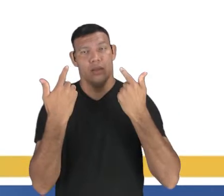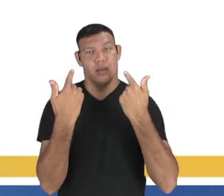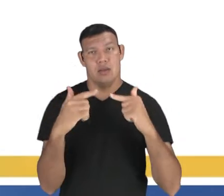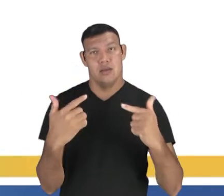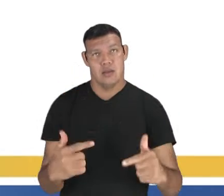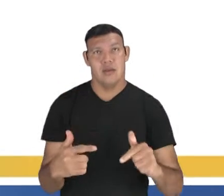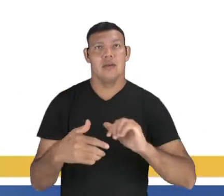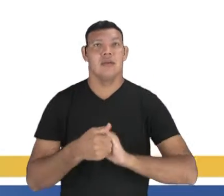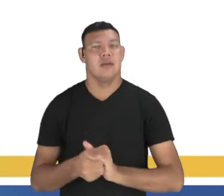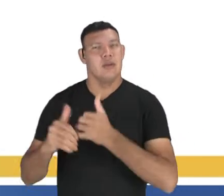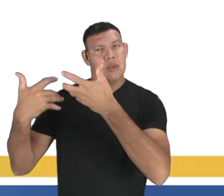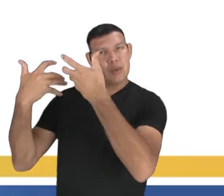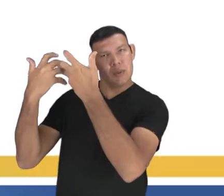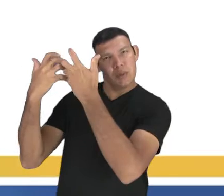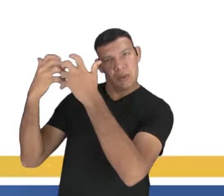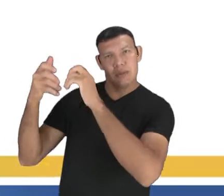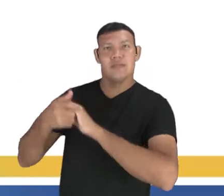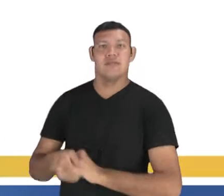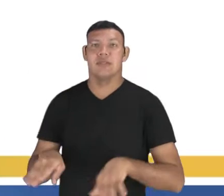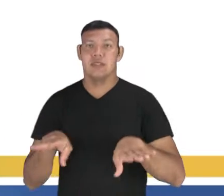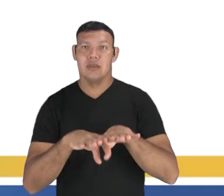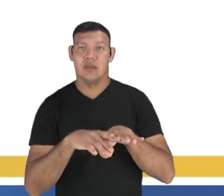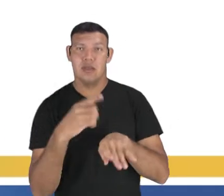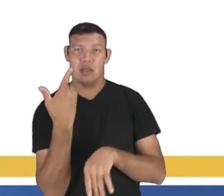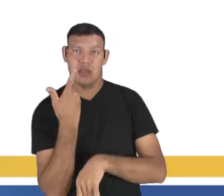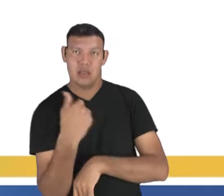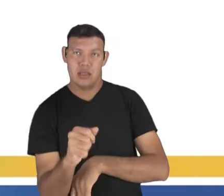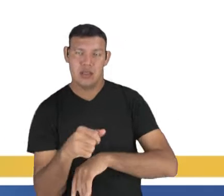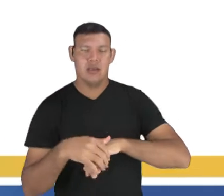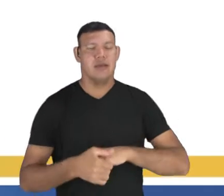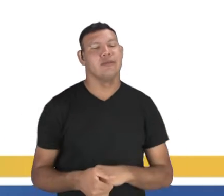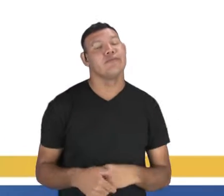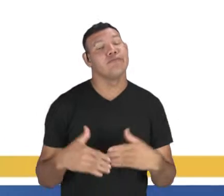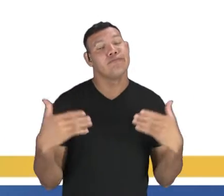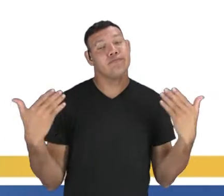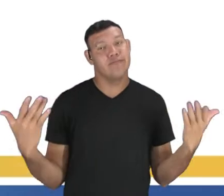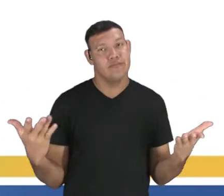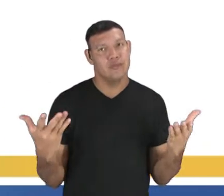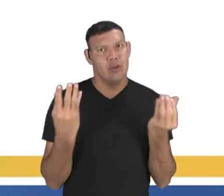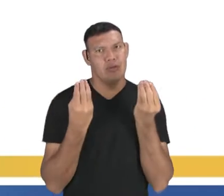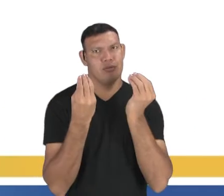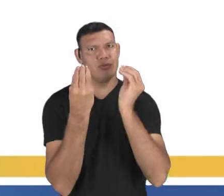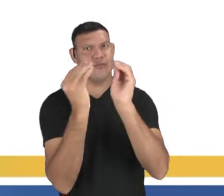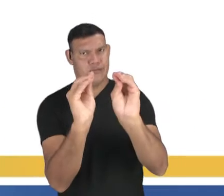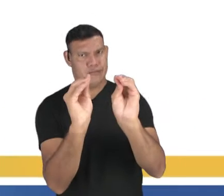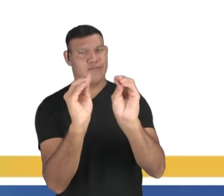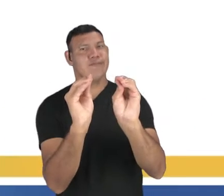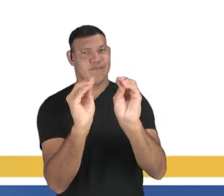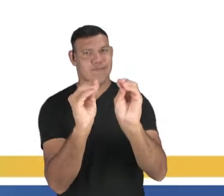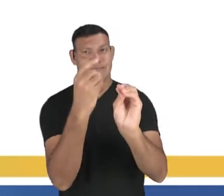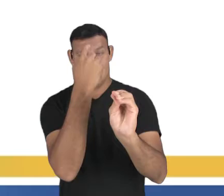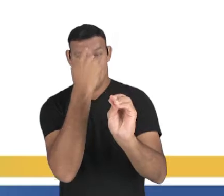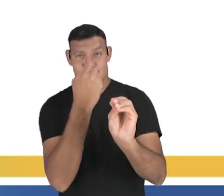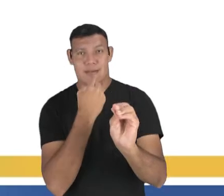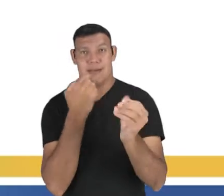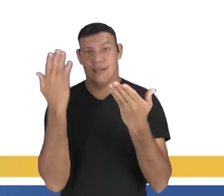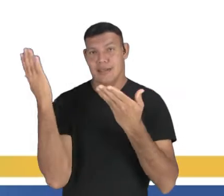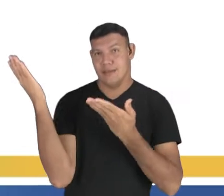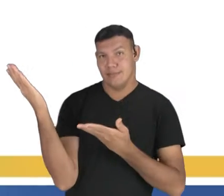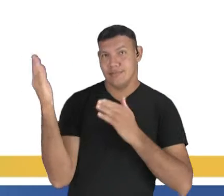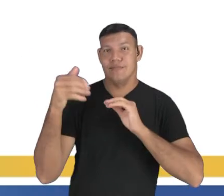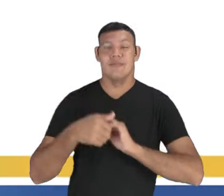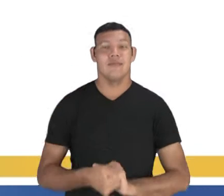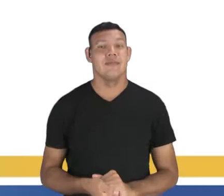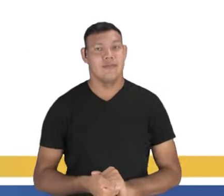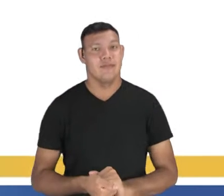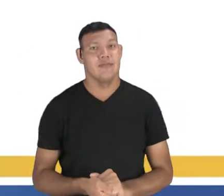reflexões, discursos e língua. Então, não foi por acaso que eu coloquei essa imagem aqui, esse post,